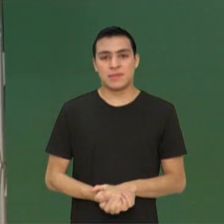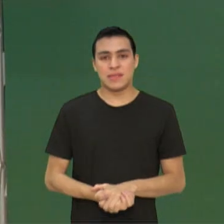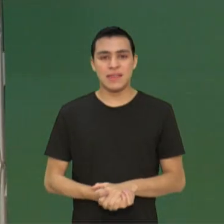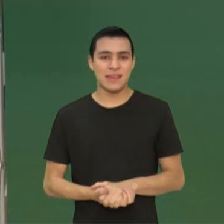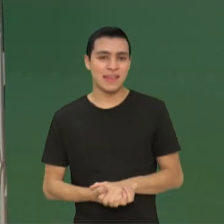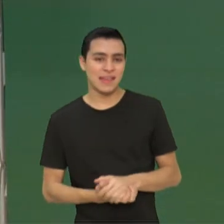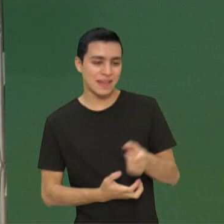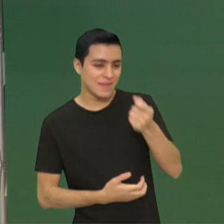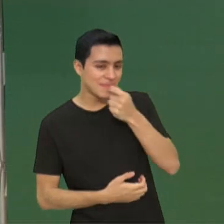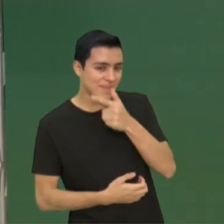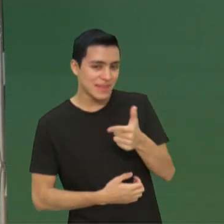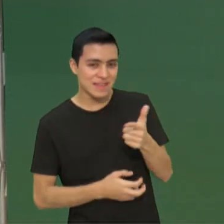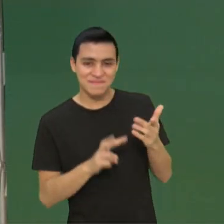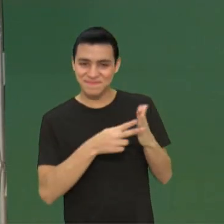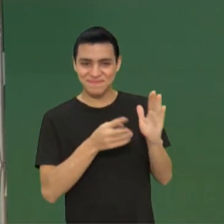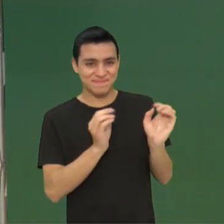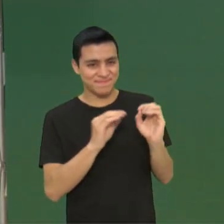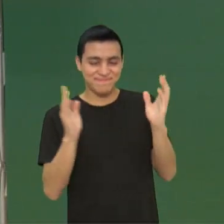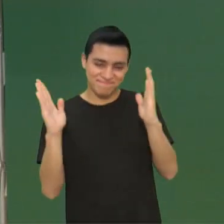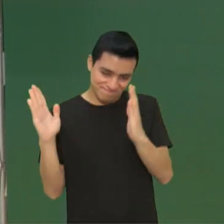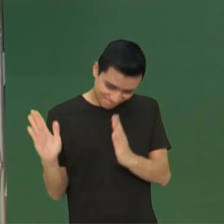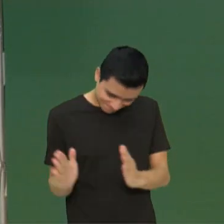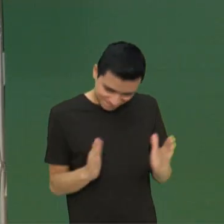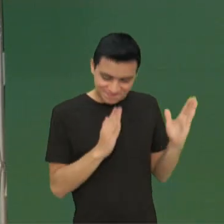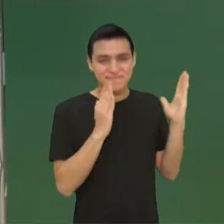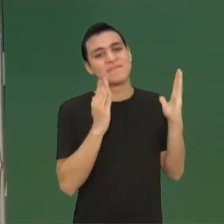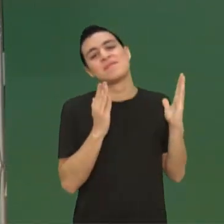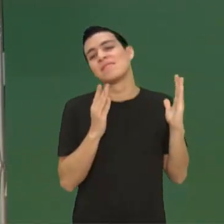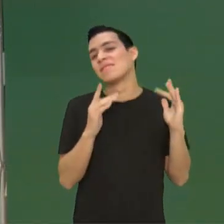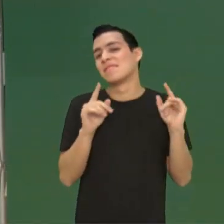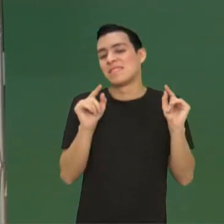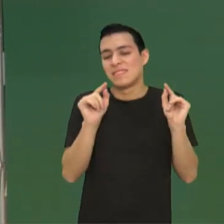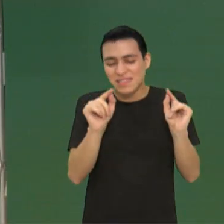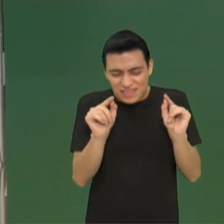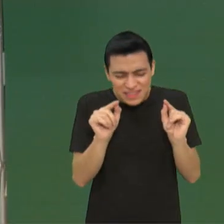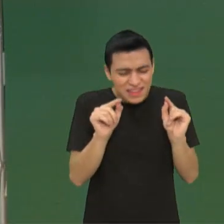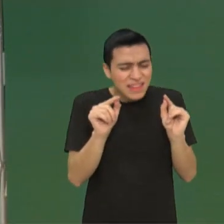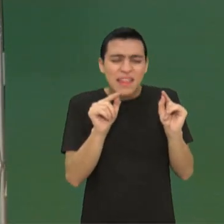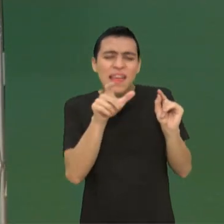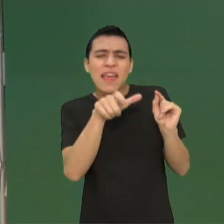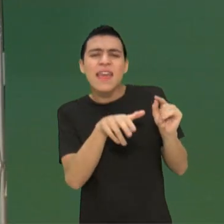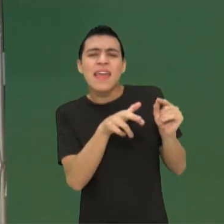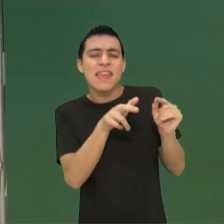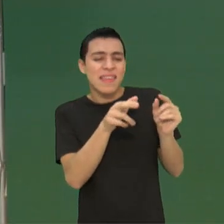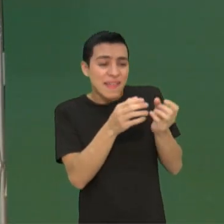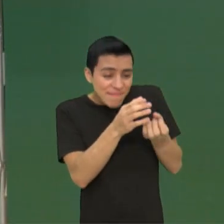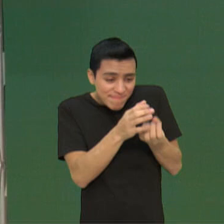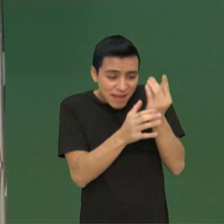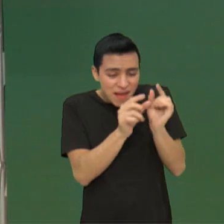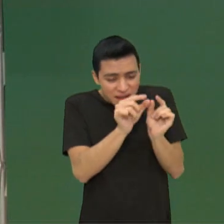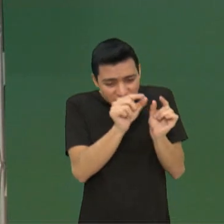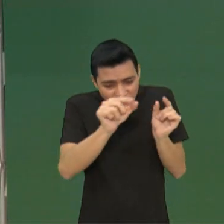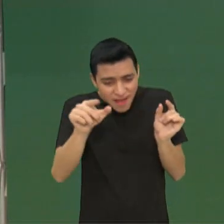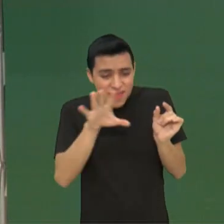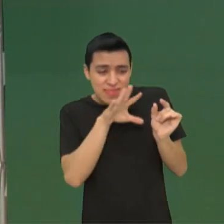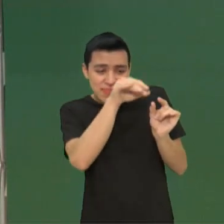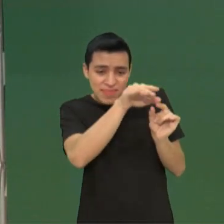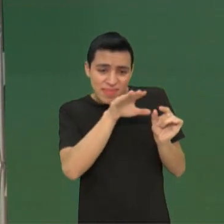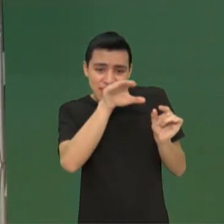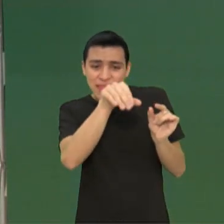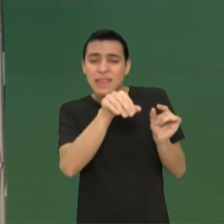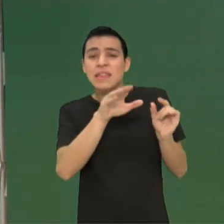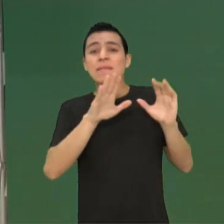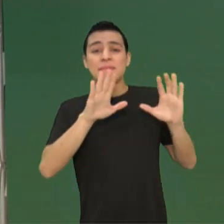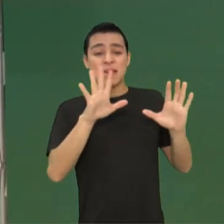Piadinha sem sentido à parte, vamos lá. Quem produz pacotinhos que tem substâncias guardadas dentro na